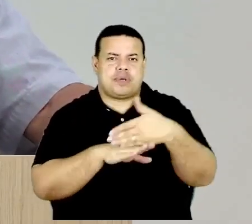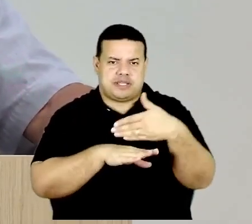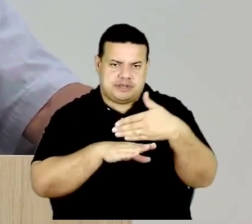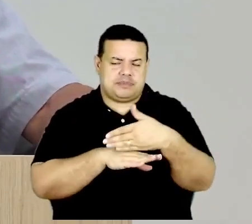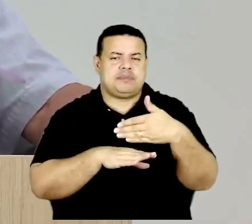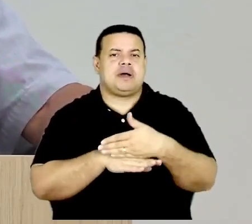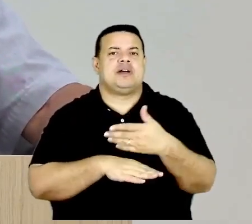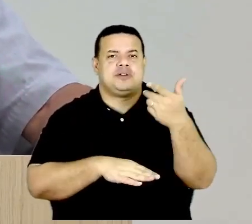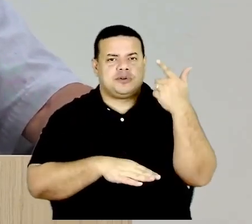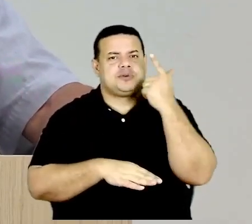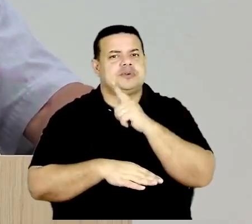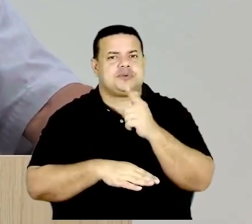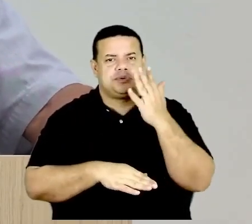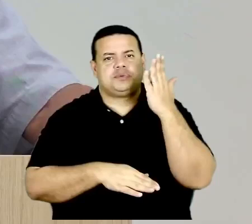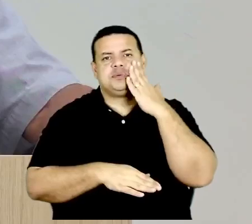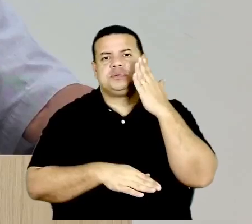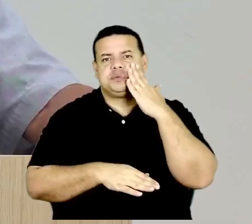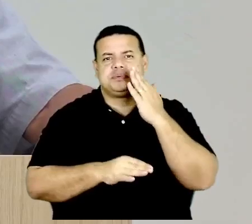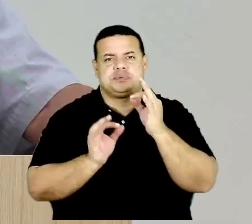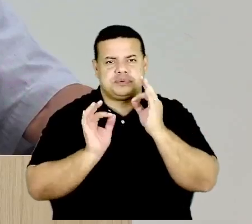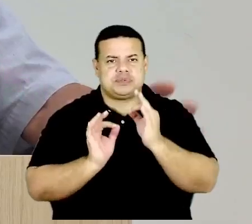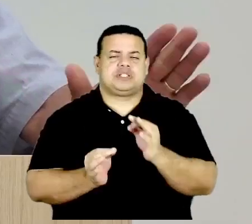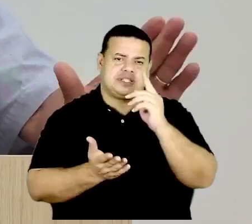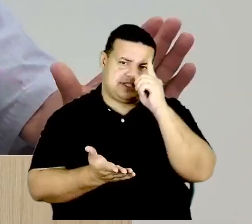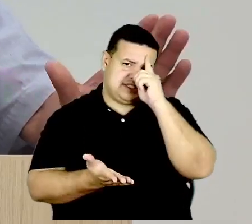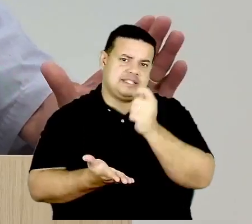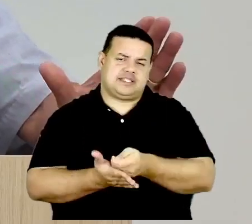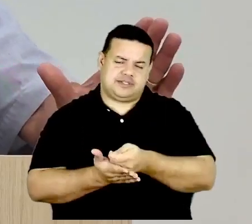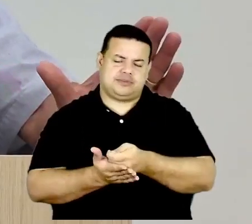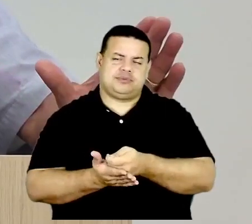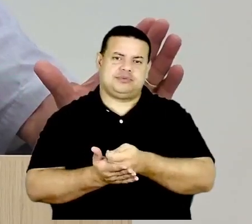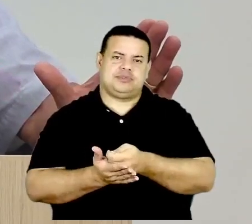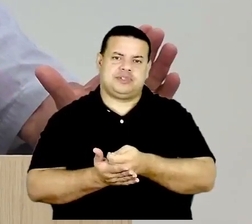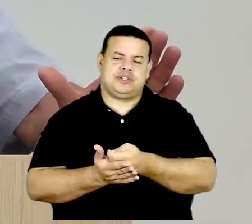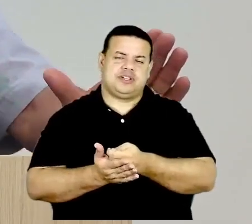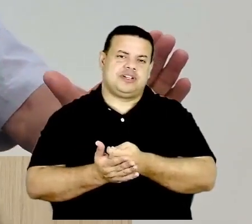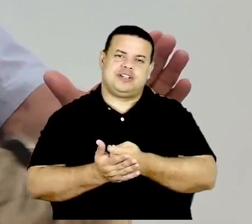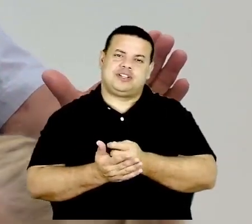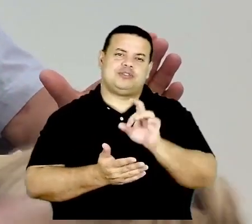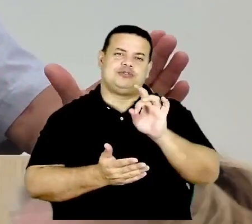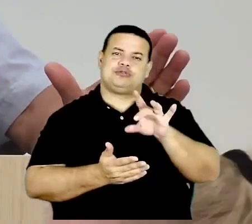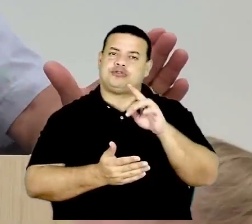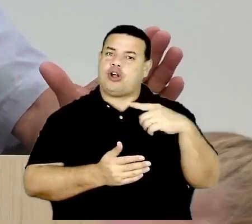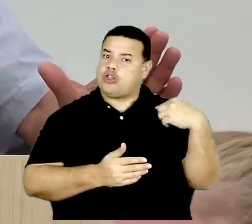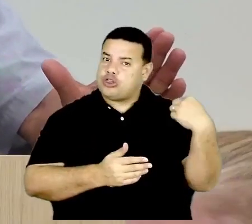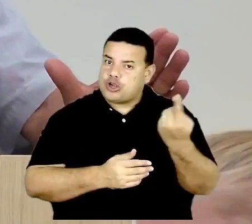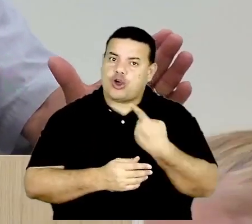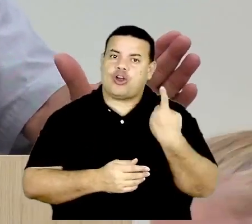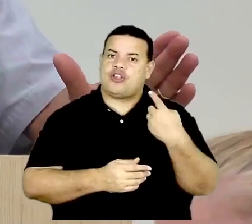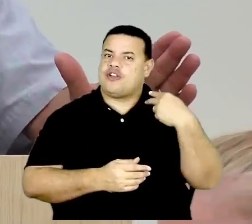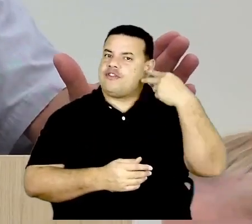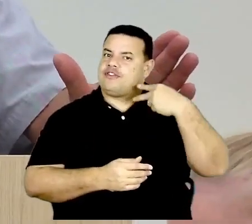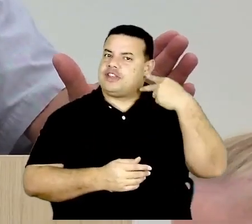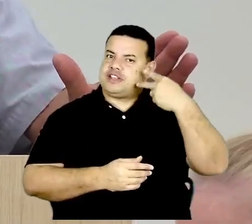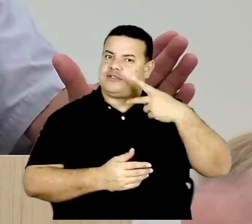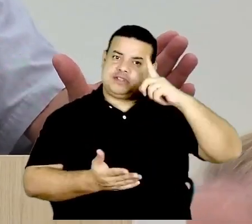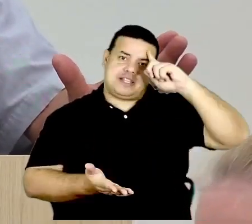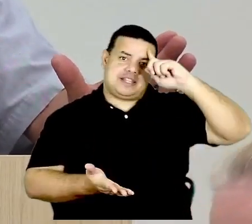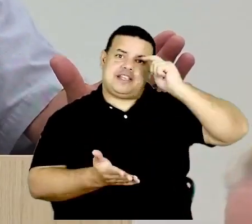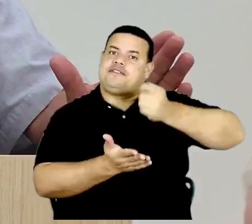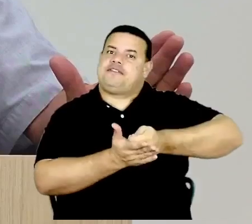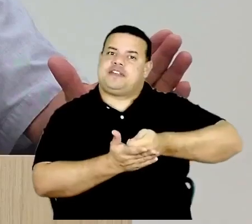participaram nessa decisão. Então, não são totalmente nós, vereadores, que definimos esses